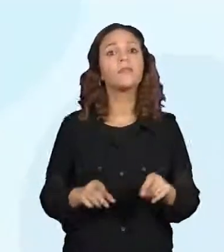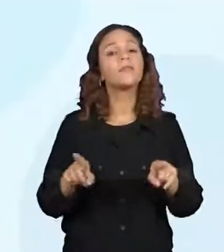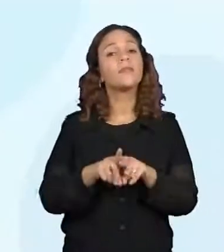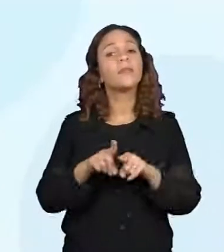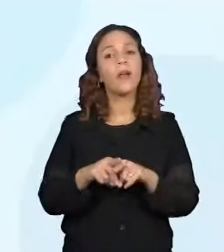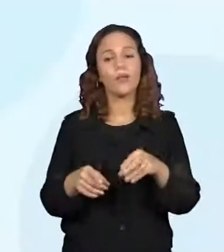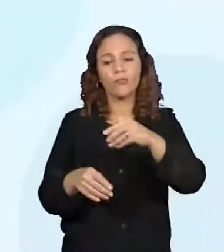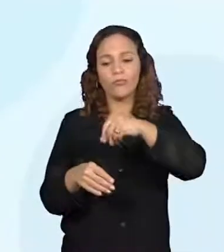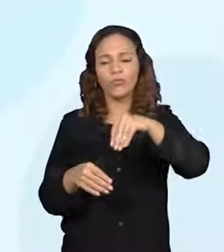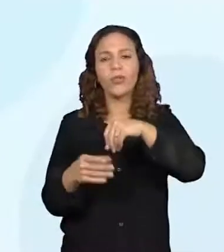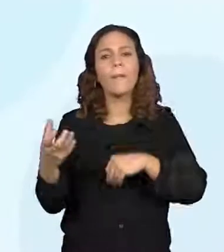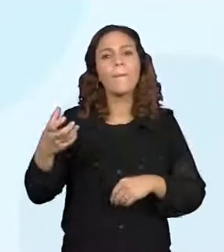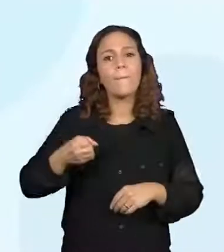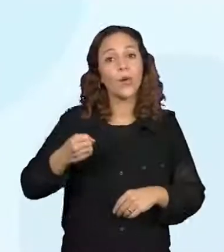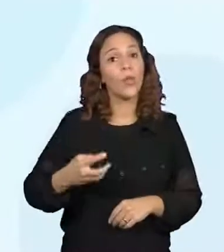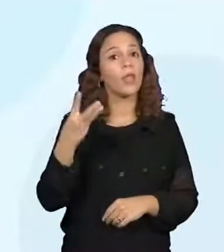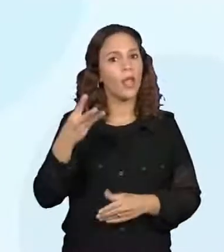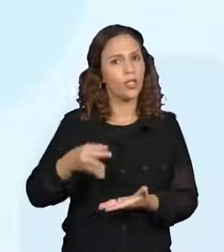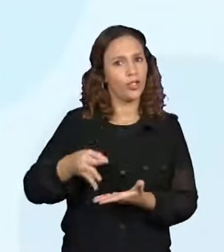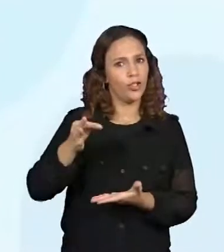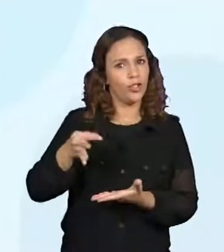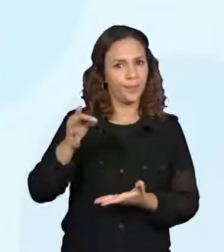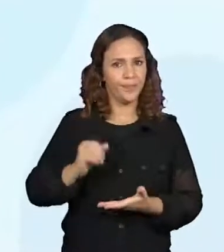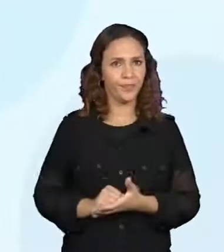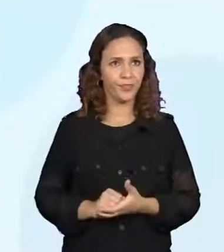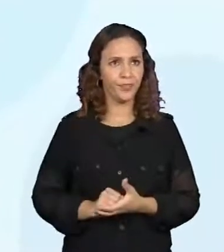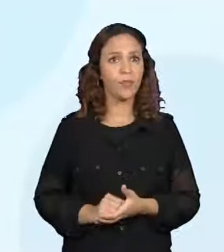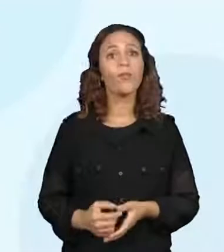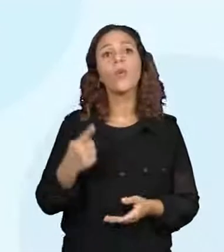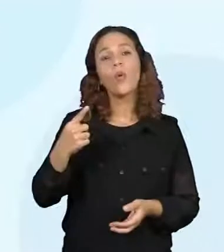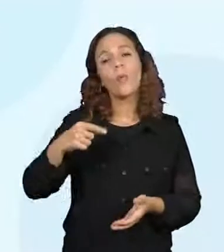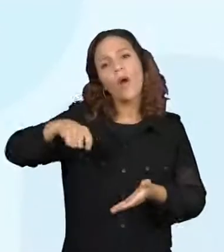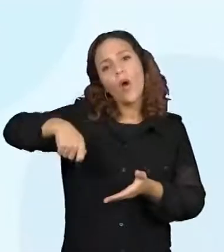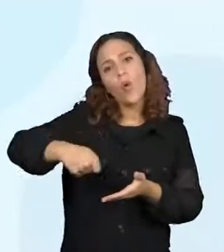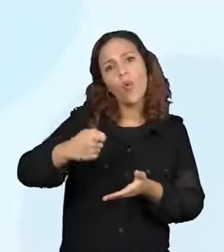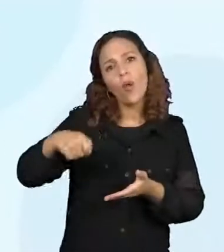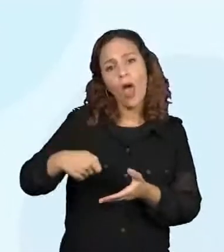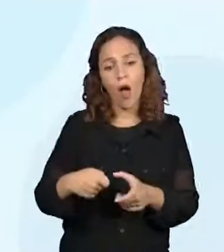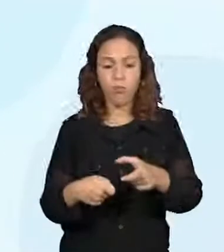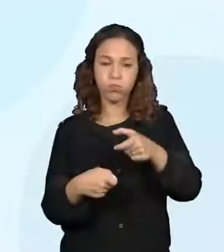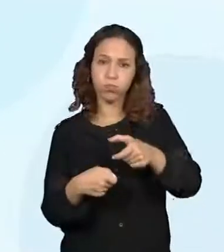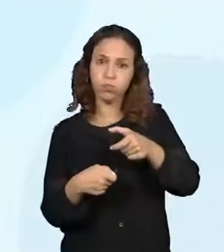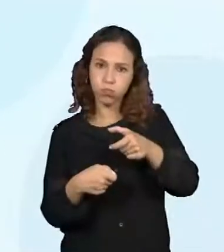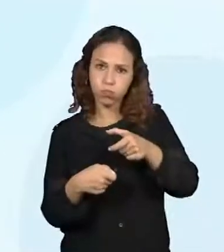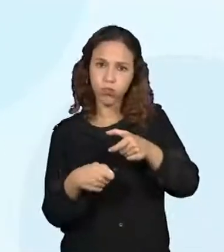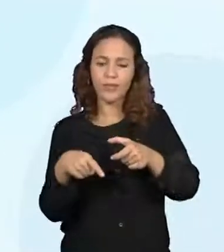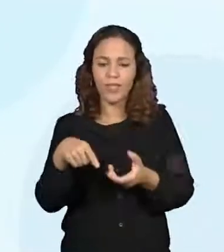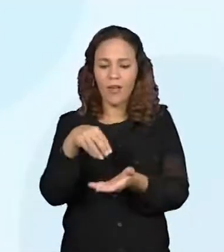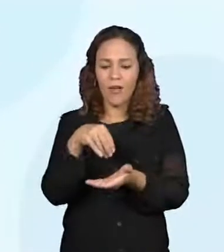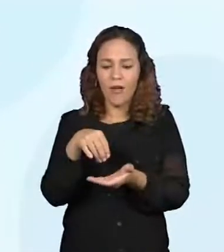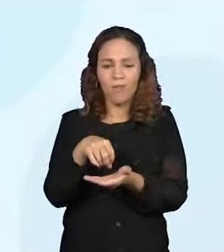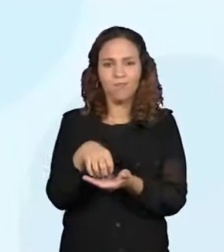trigo, 1 colher de sopa de fermento em pó químico.